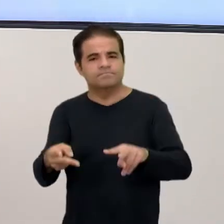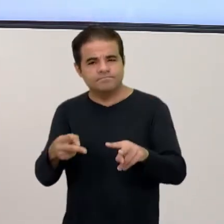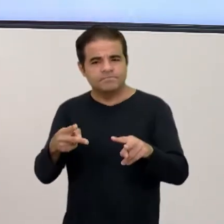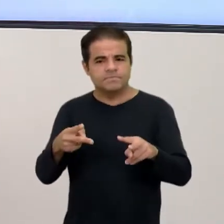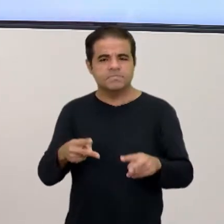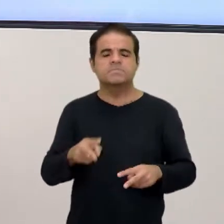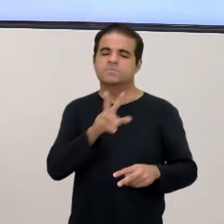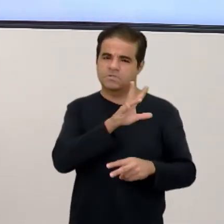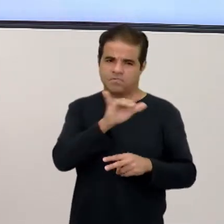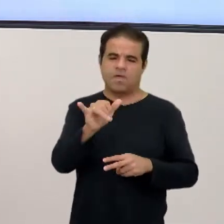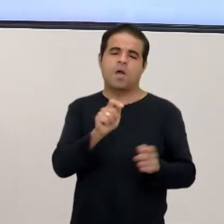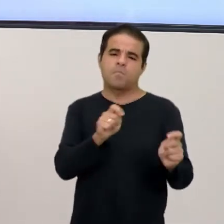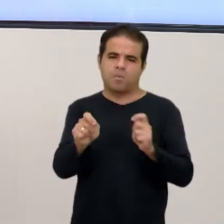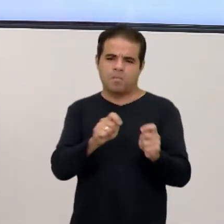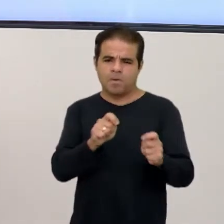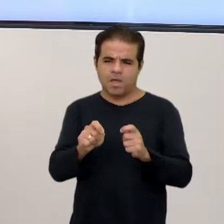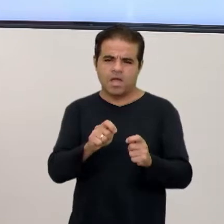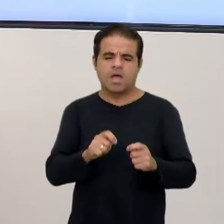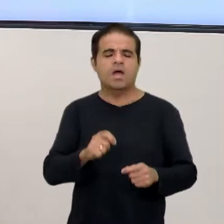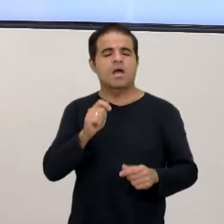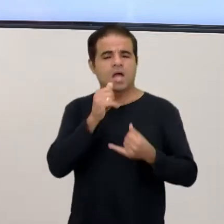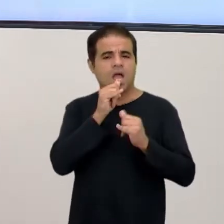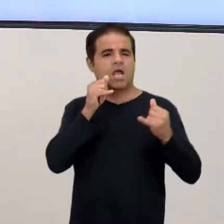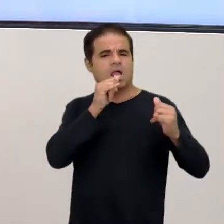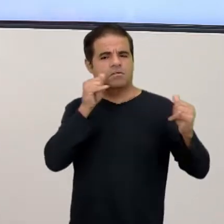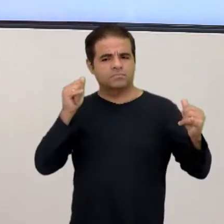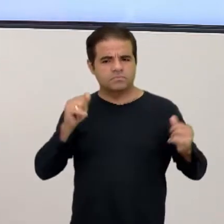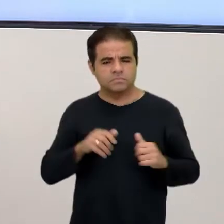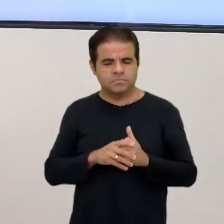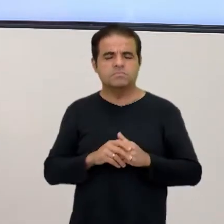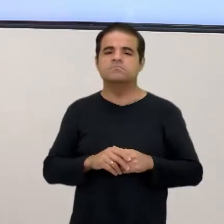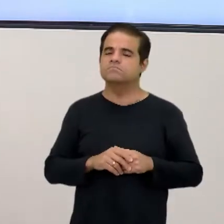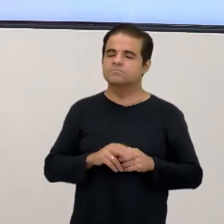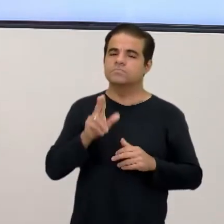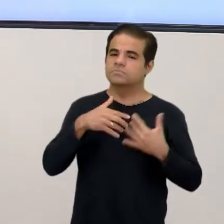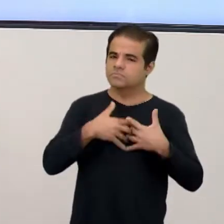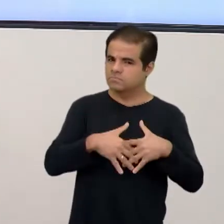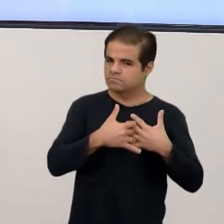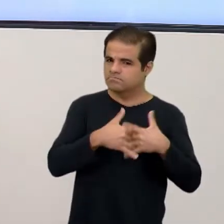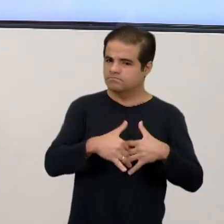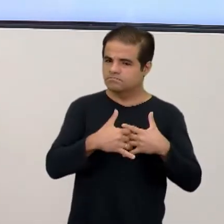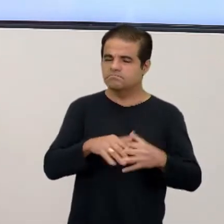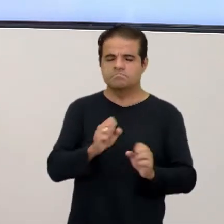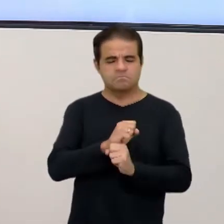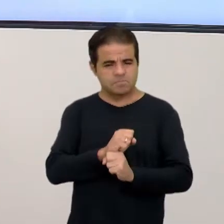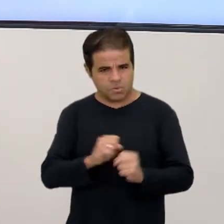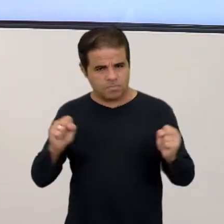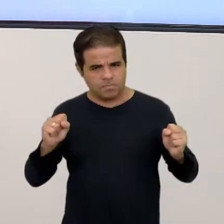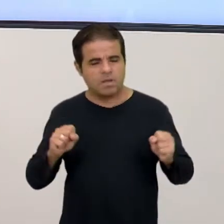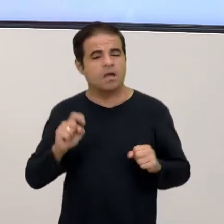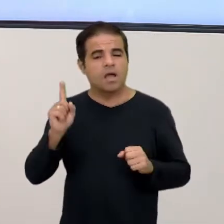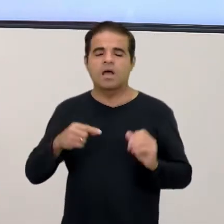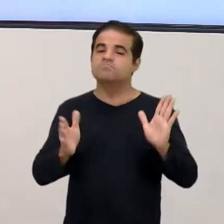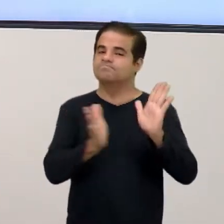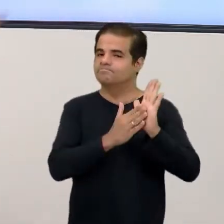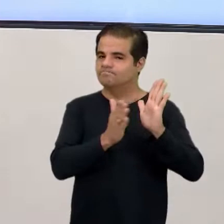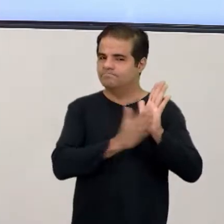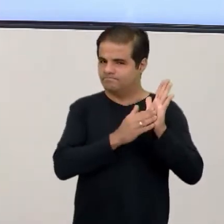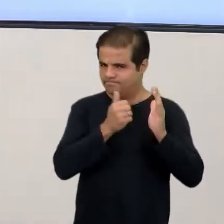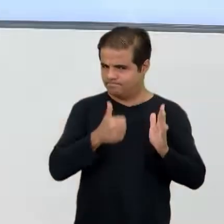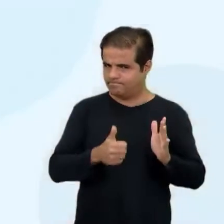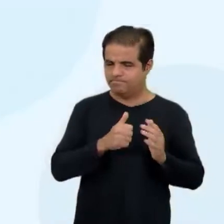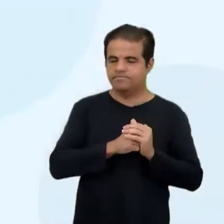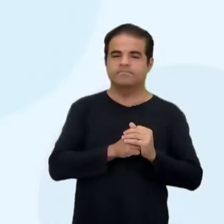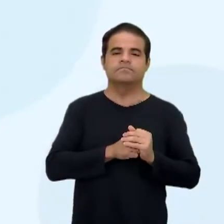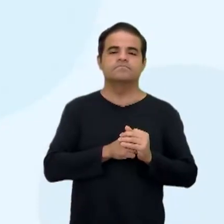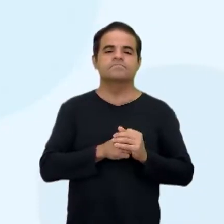gente vai poupar, tentar economizar a eletricidade usando um equipamento desse de bomba, né? Essa é a proposta, beleza? Voltando